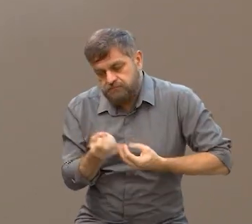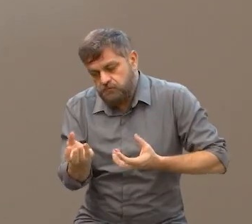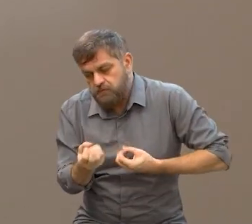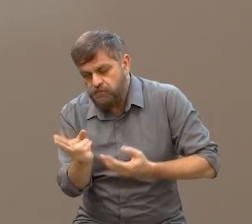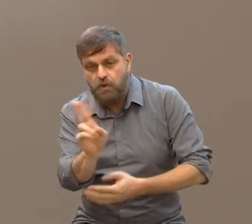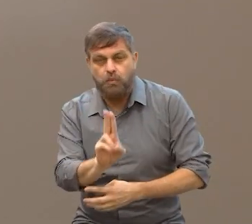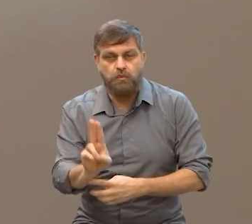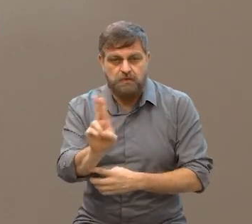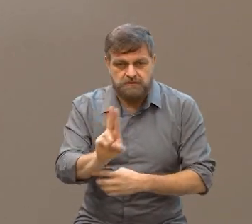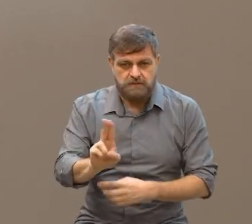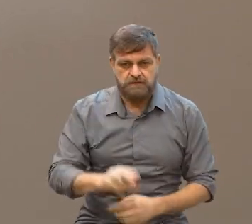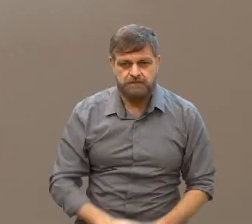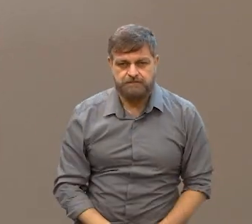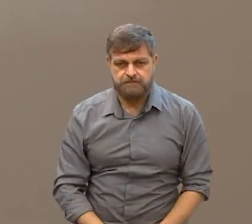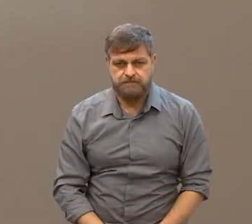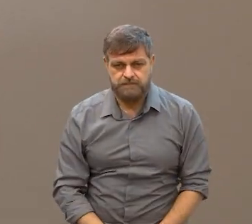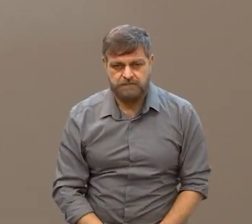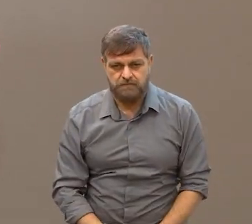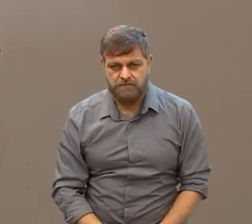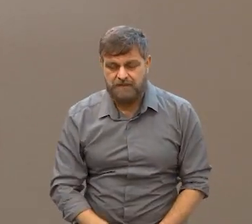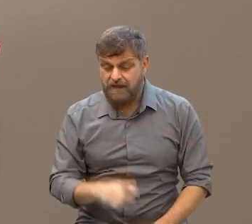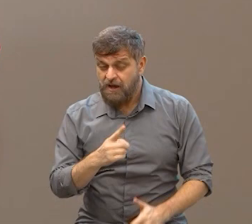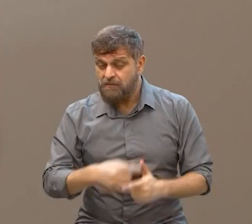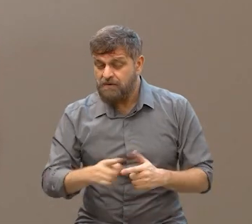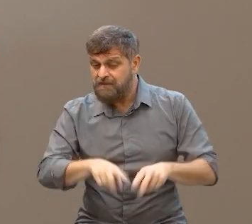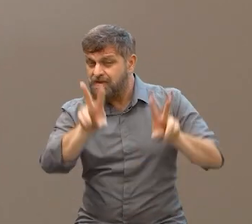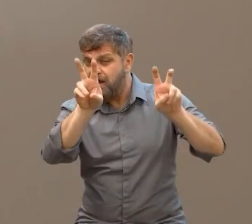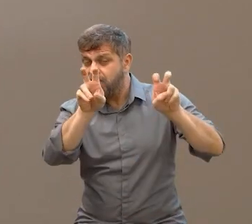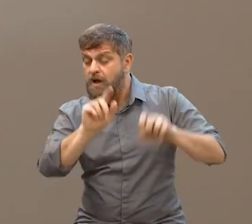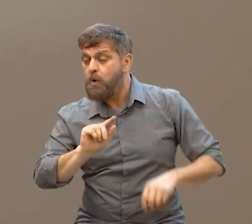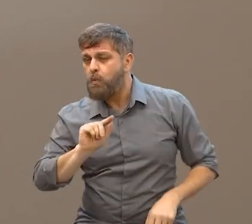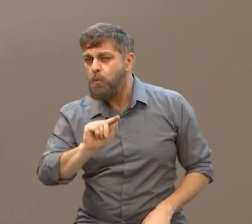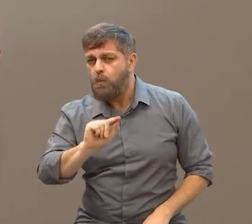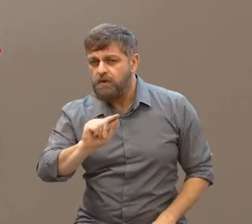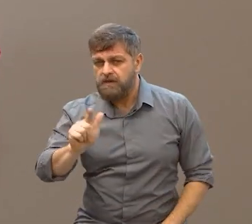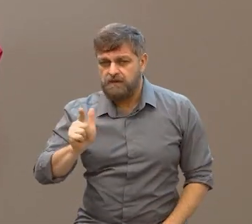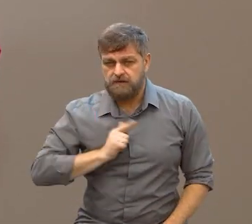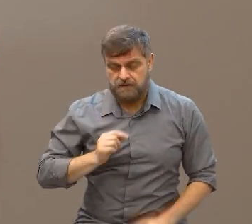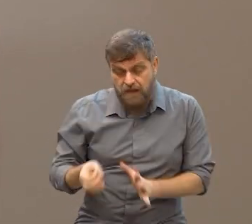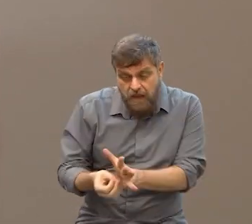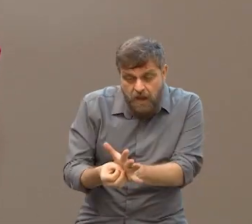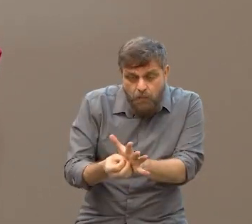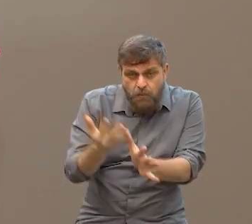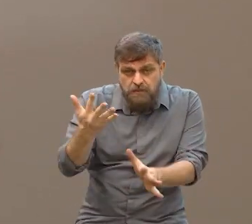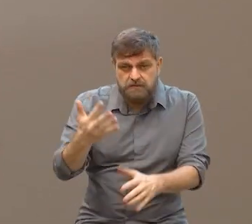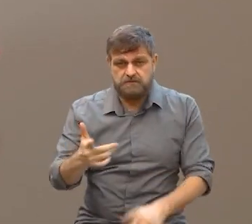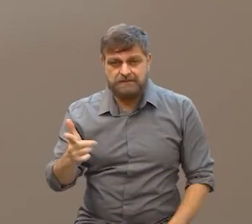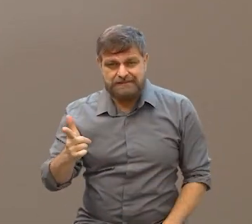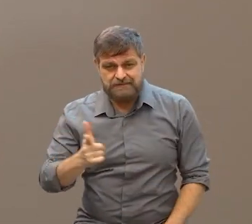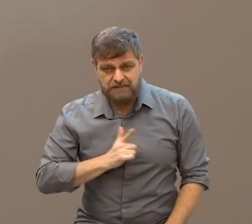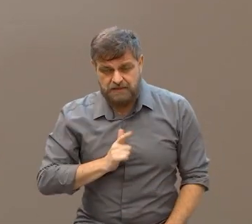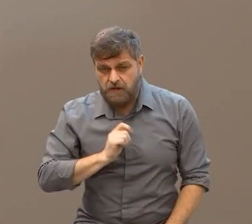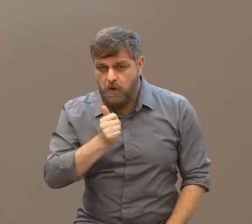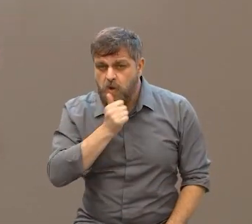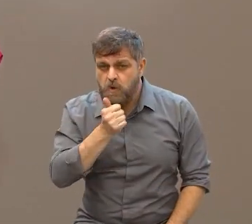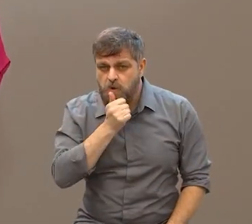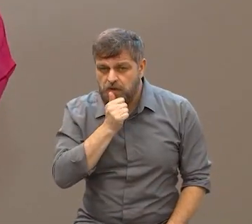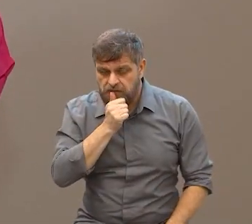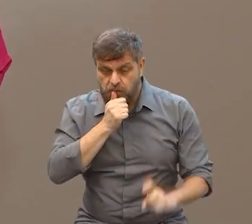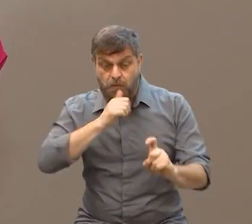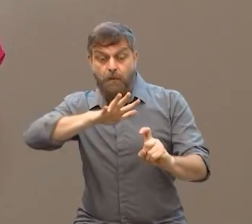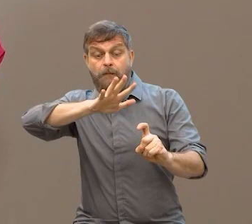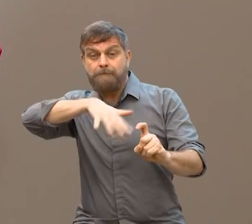usar. A grande questão é essa. Muitas vezes existe ainda um